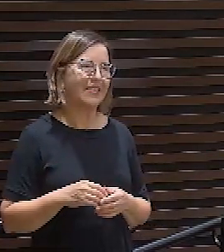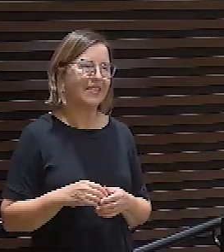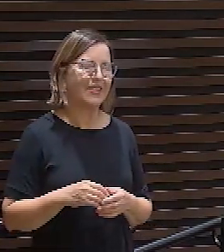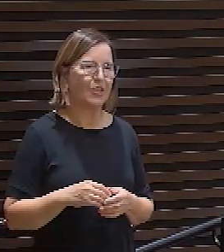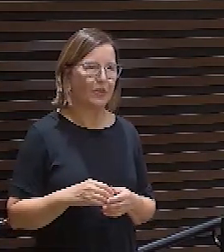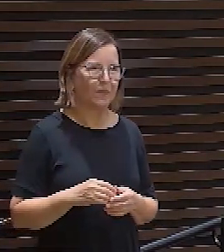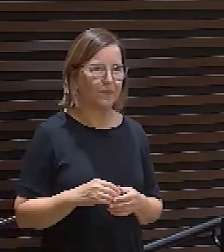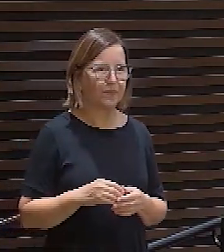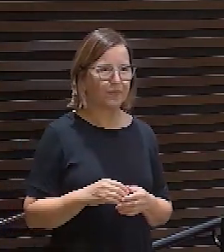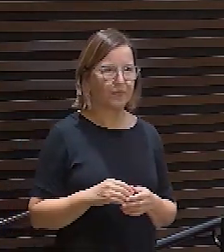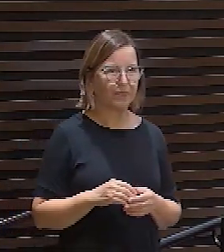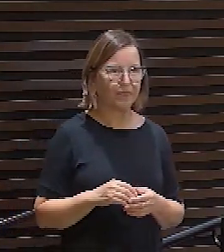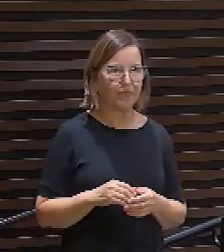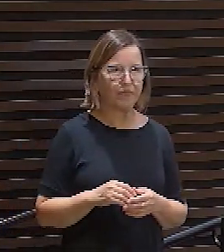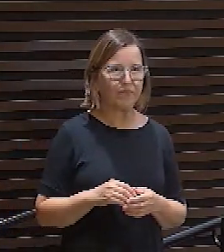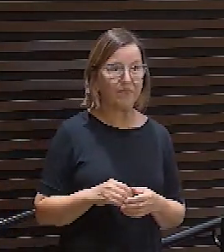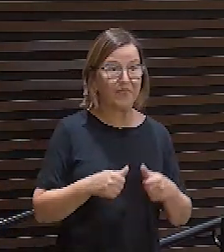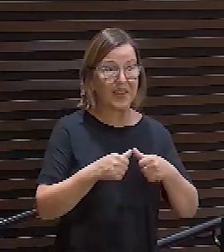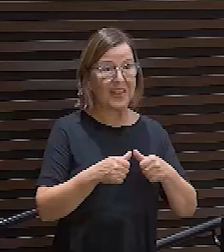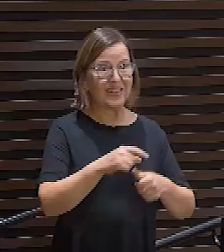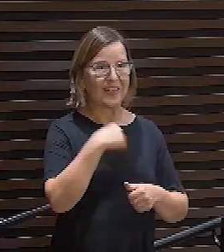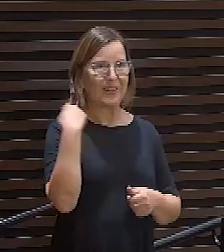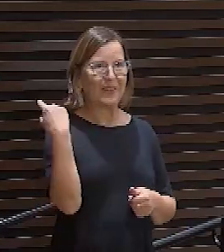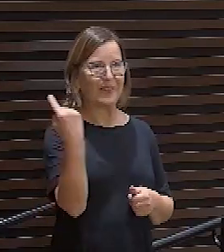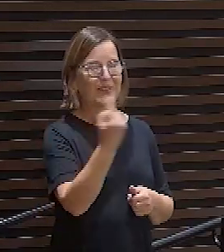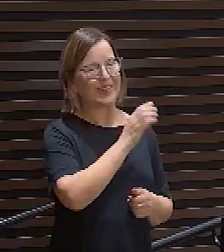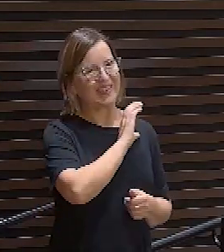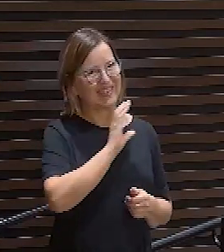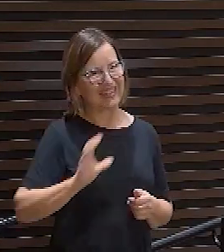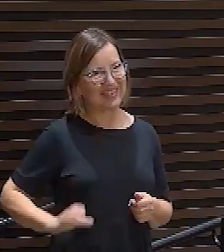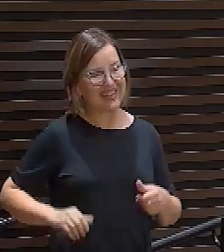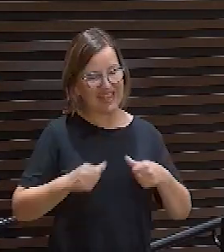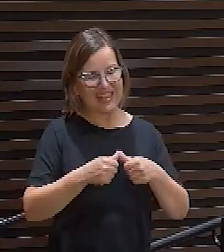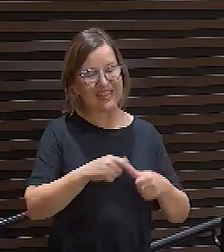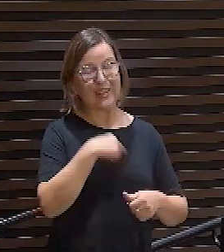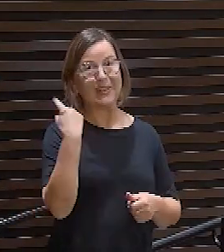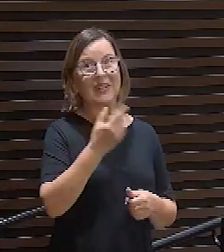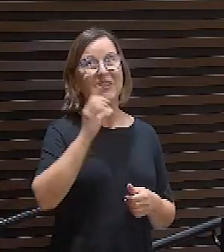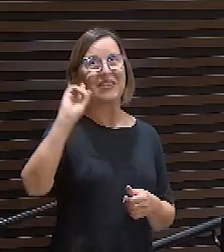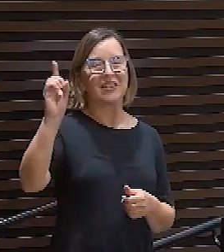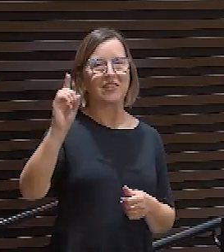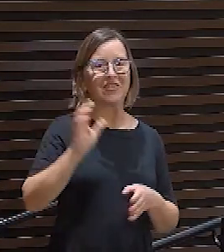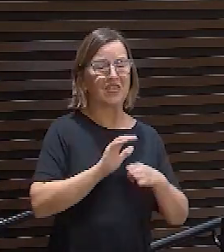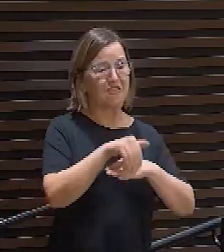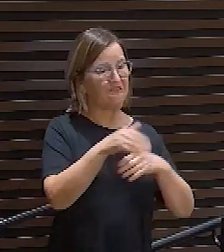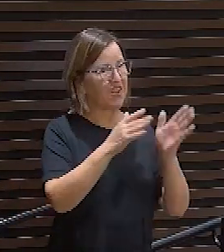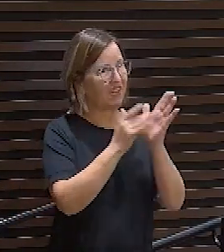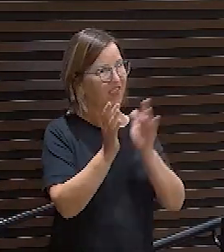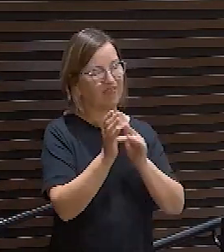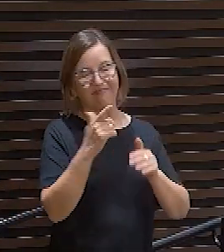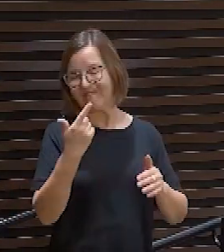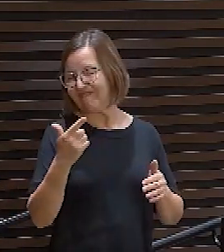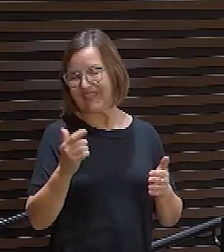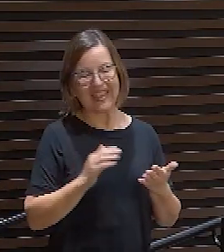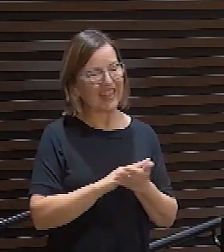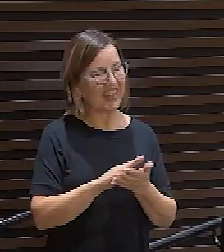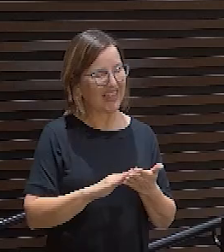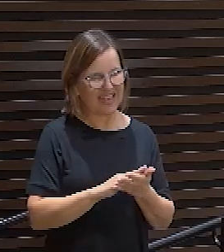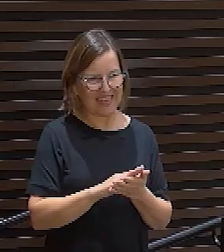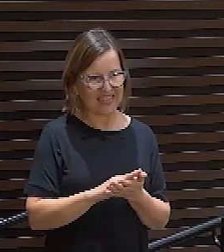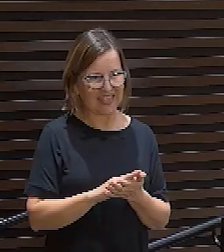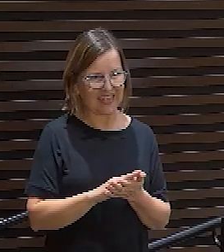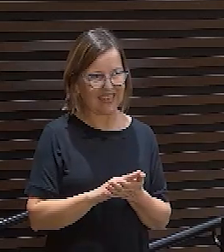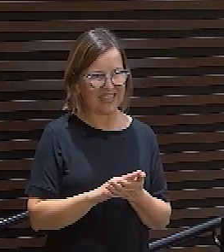Filho. Esse é o nosso Cristo, esse é o nosso Deus. Fora de Jesus não tem nada, fora dele é vazio, é nada,